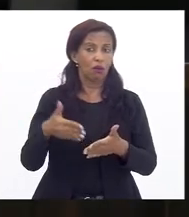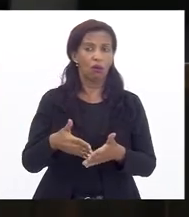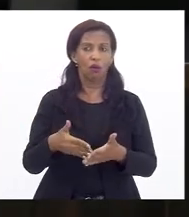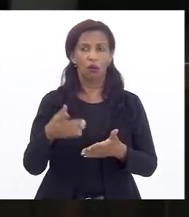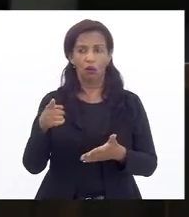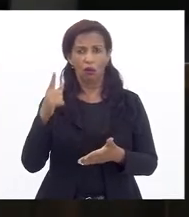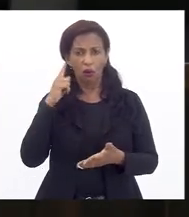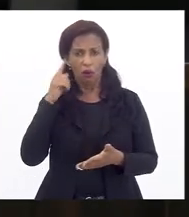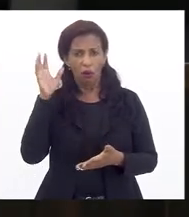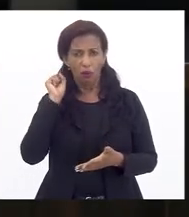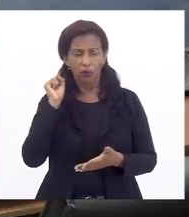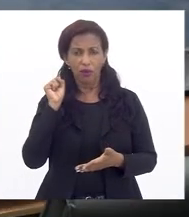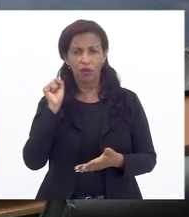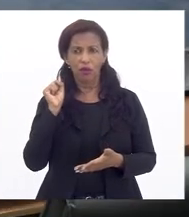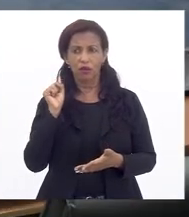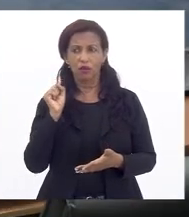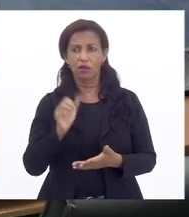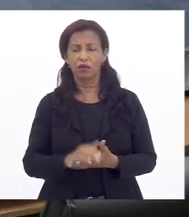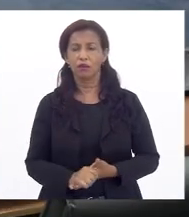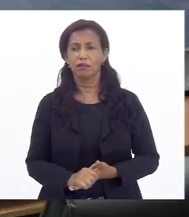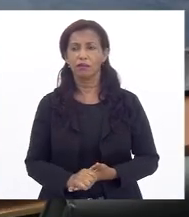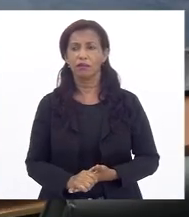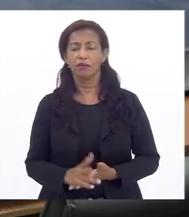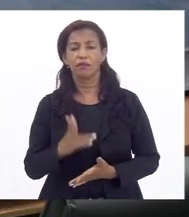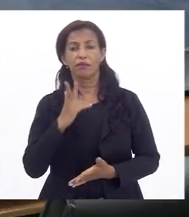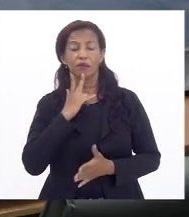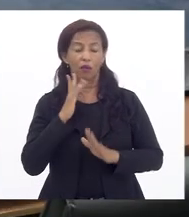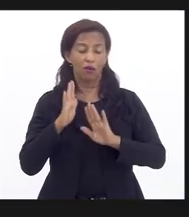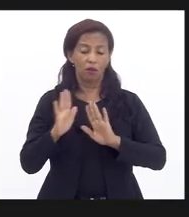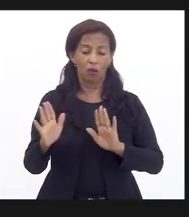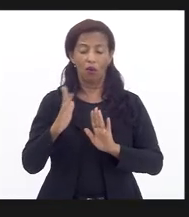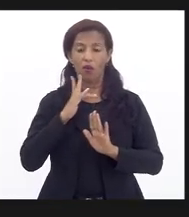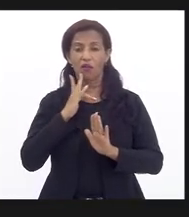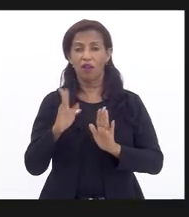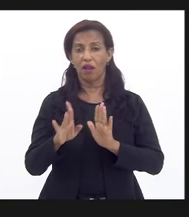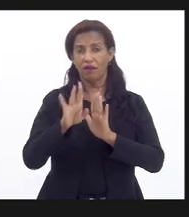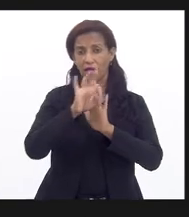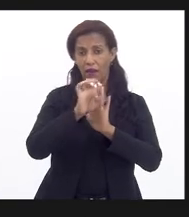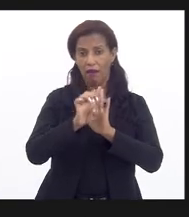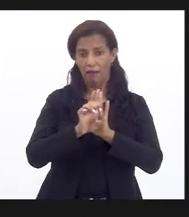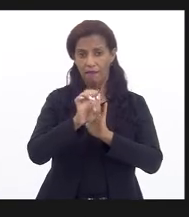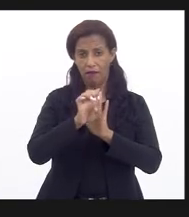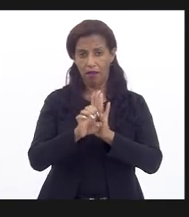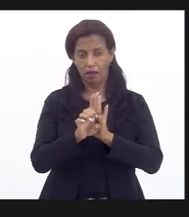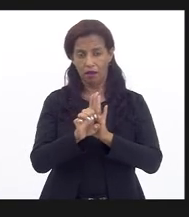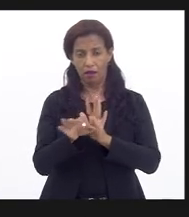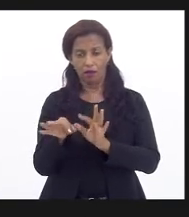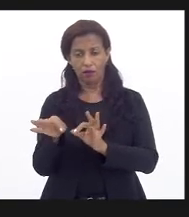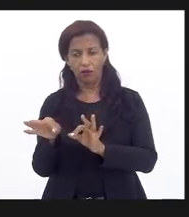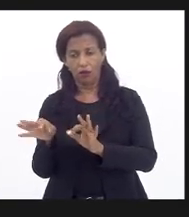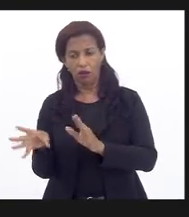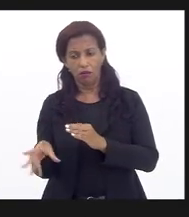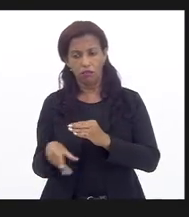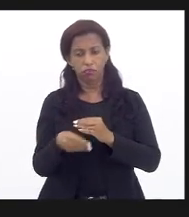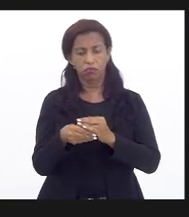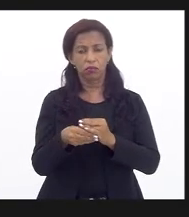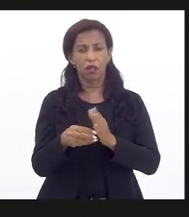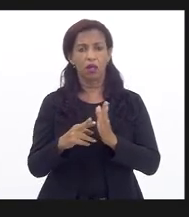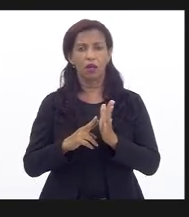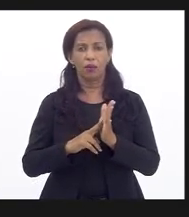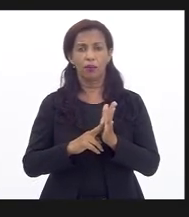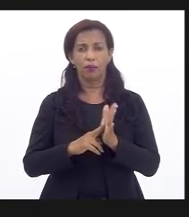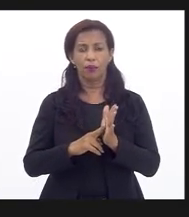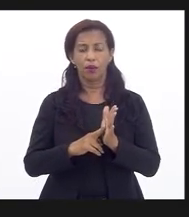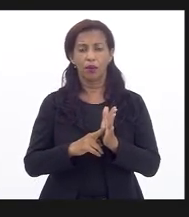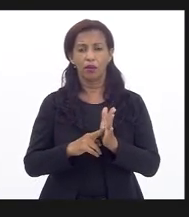ouvindo agora, deputada? Mas eu dizia da emenda supressiva que foi feita ao projeto, de um inciso do